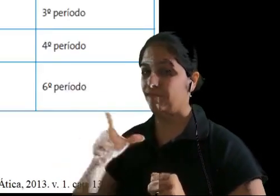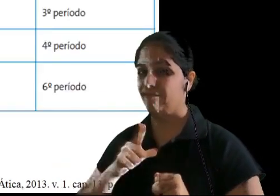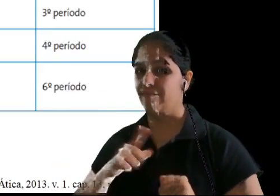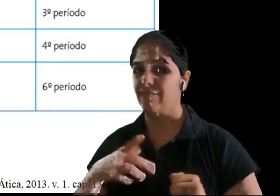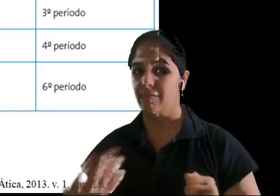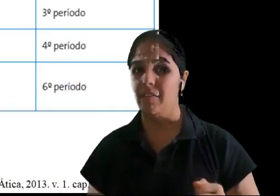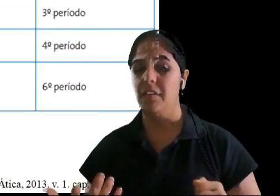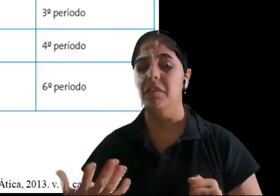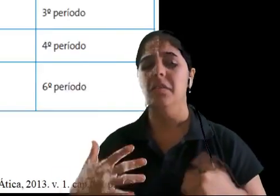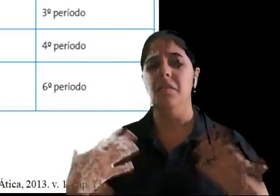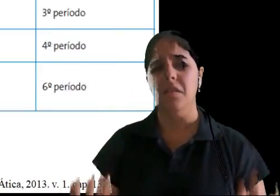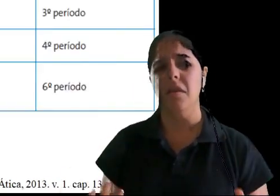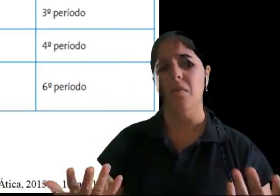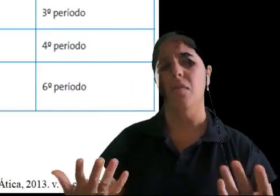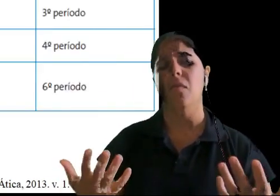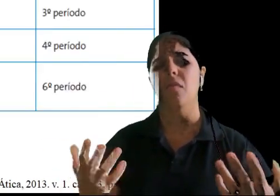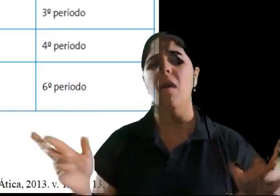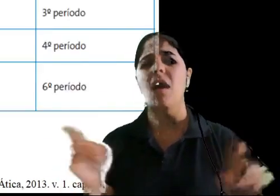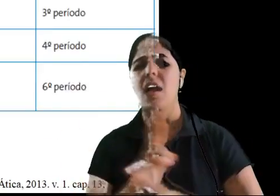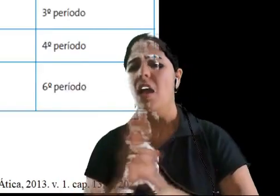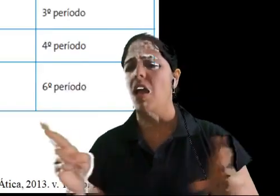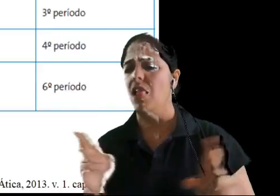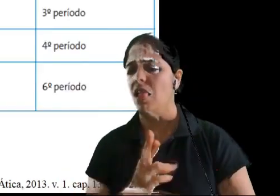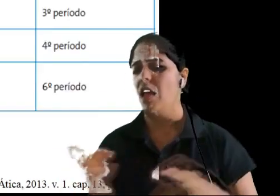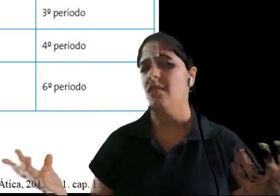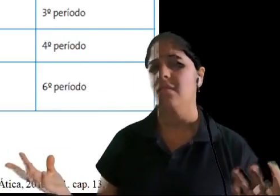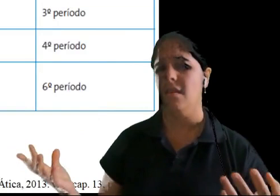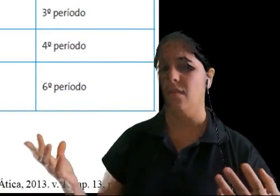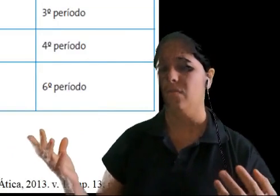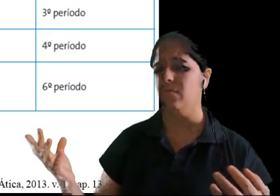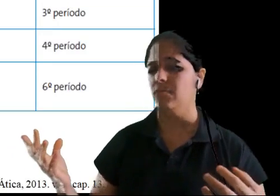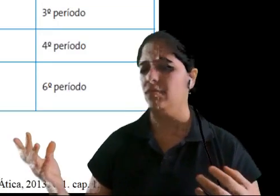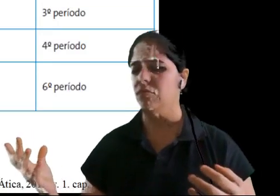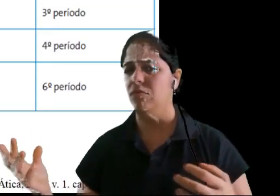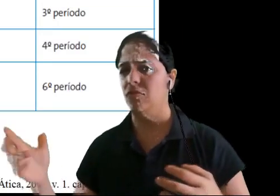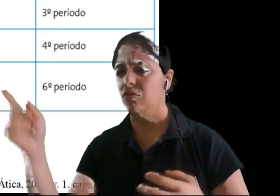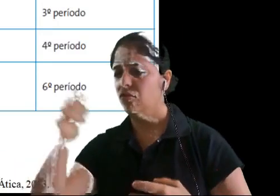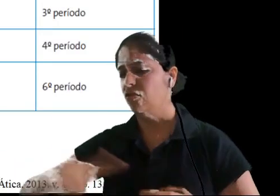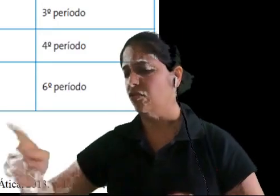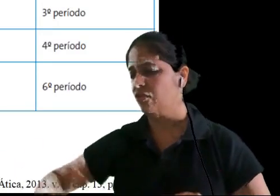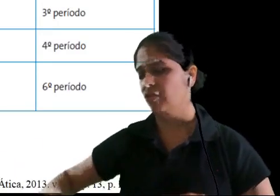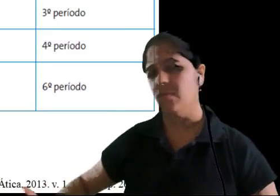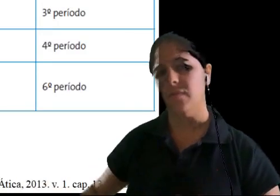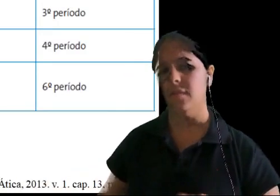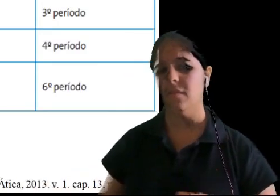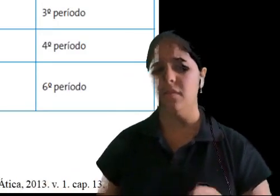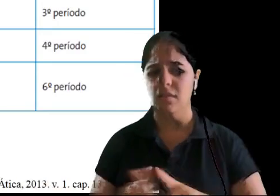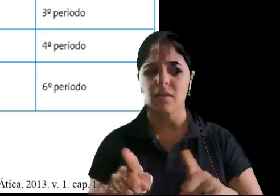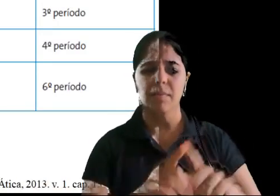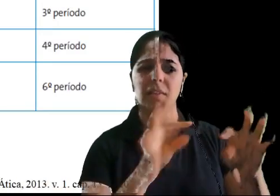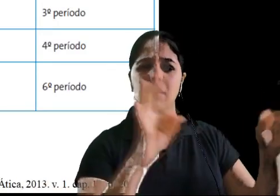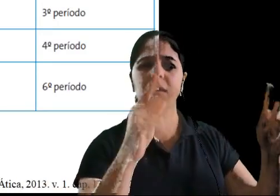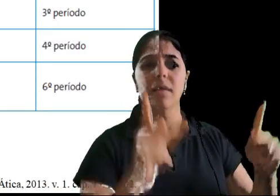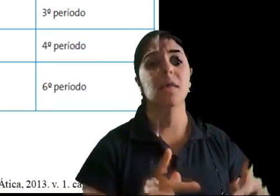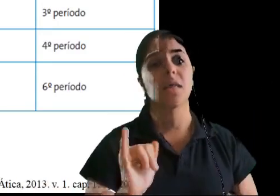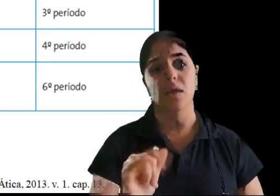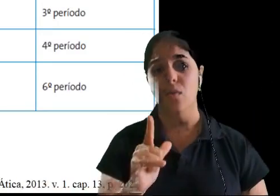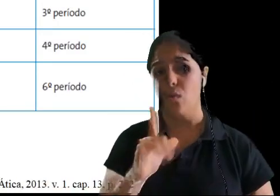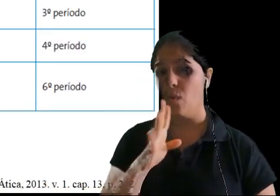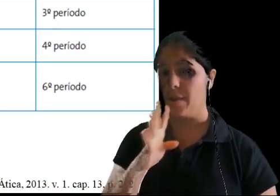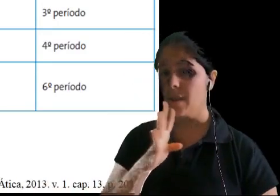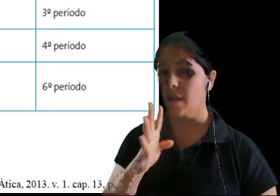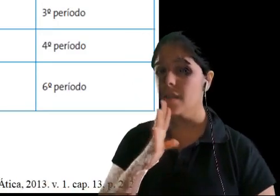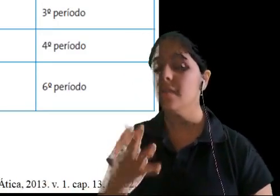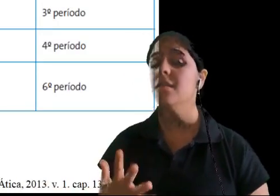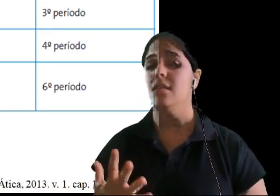é a relação entre distribuição eletrônica e tabela periódica? Bom, se nós conhecermos a posição